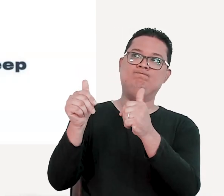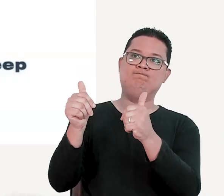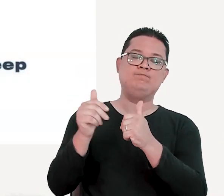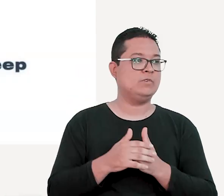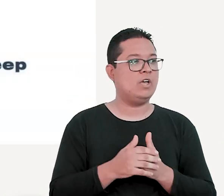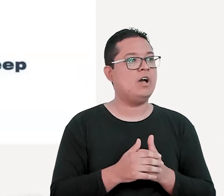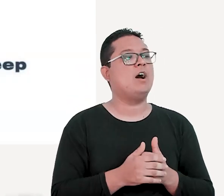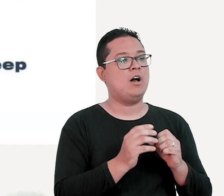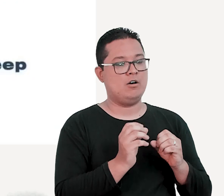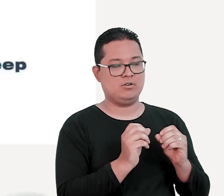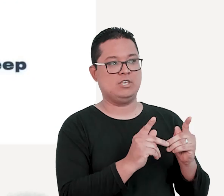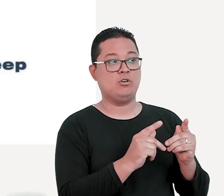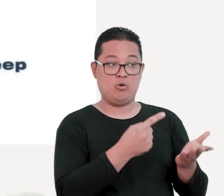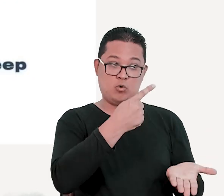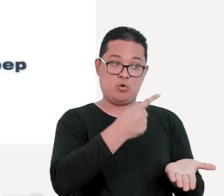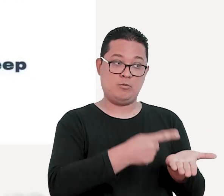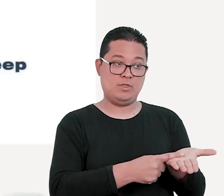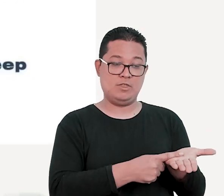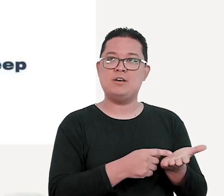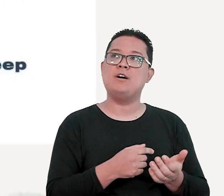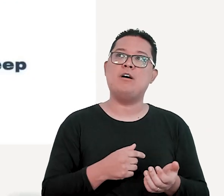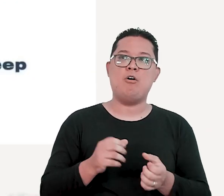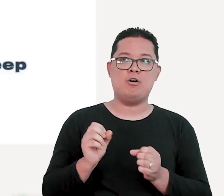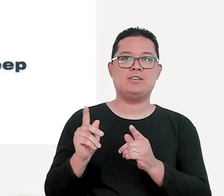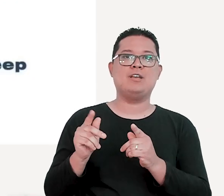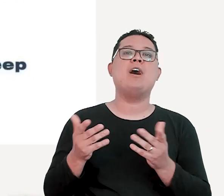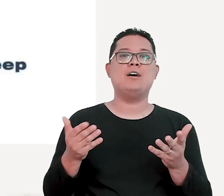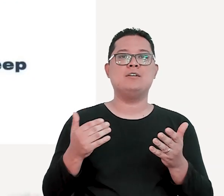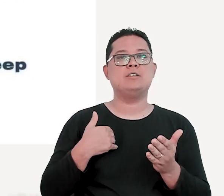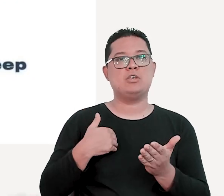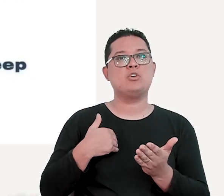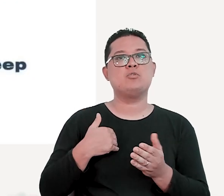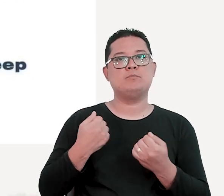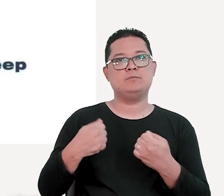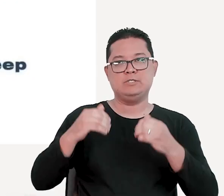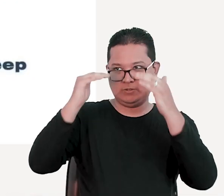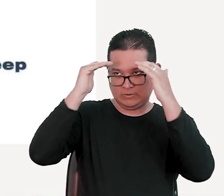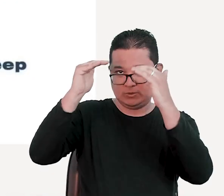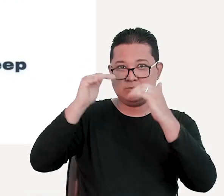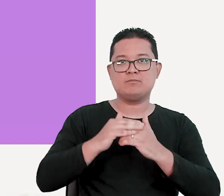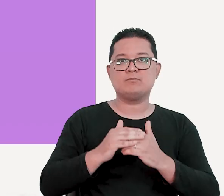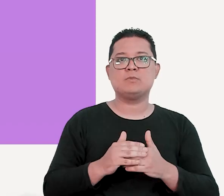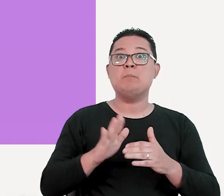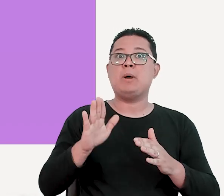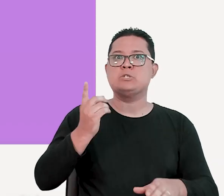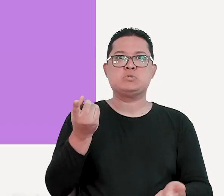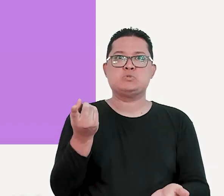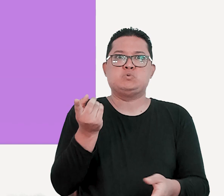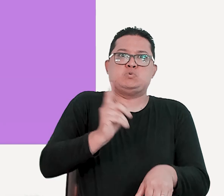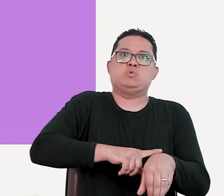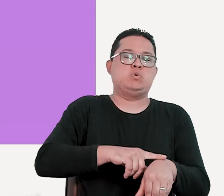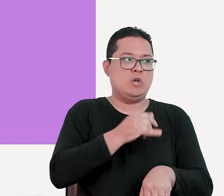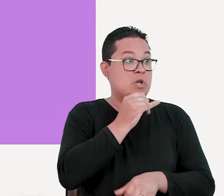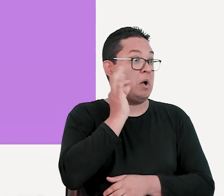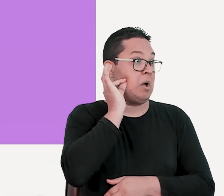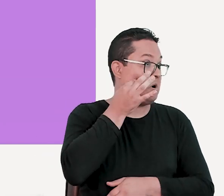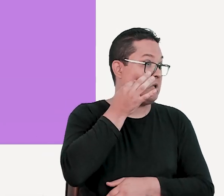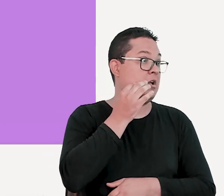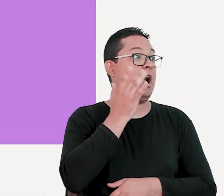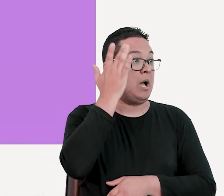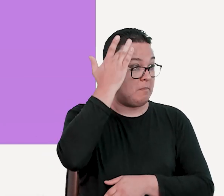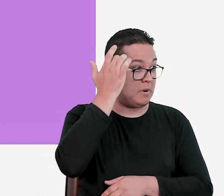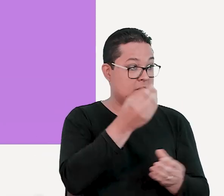senso de urgência, pelo menos na empresa que eu estou trabalhando, tá bom? E aí,